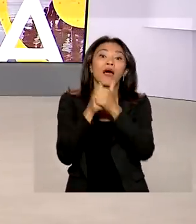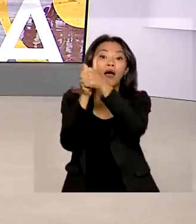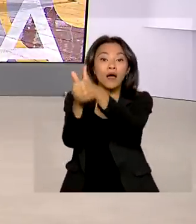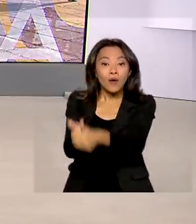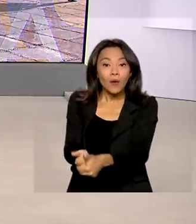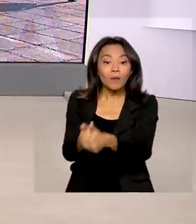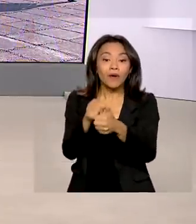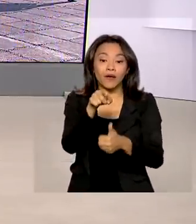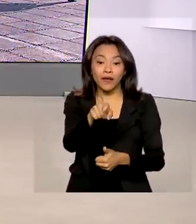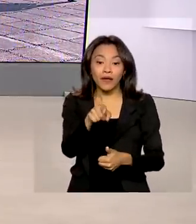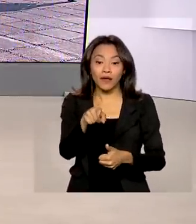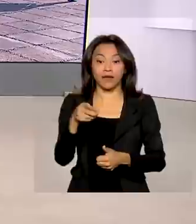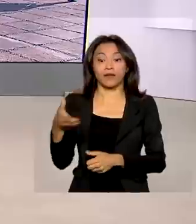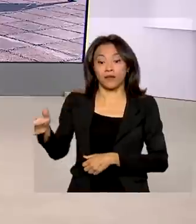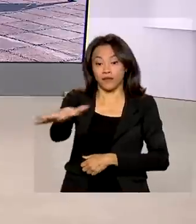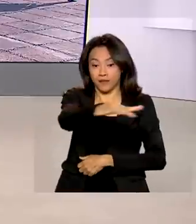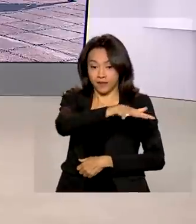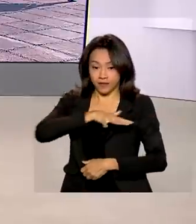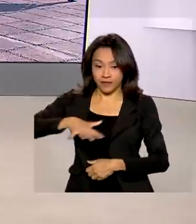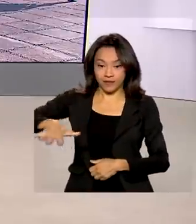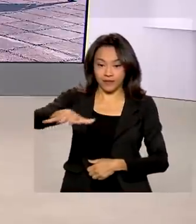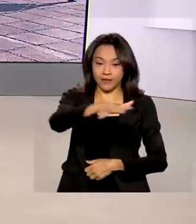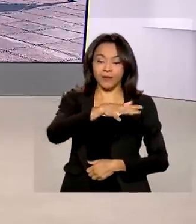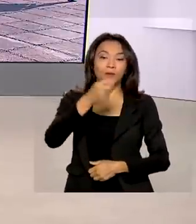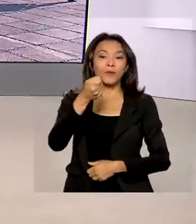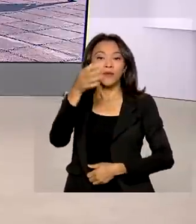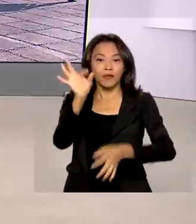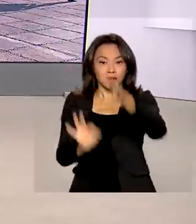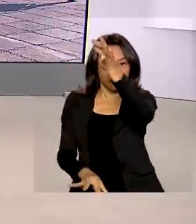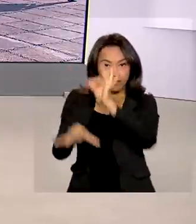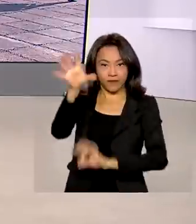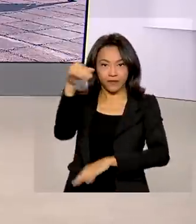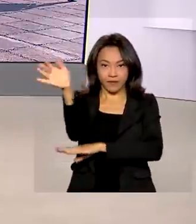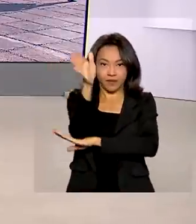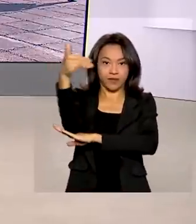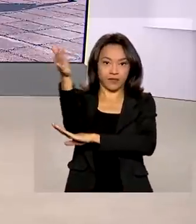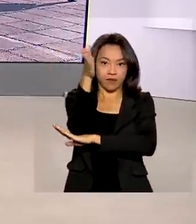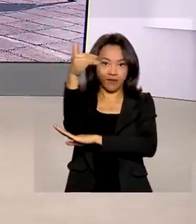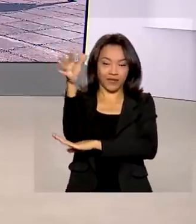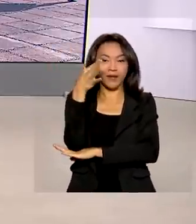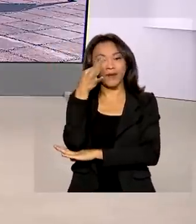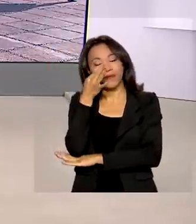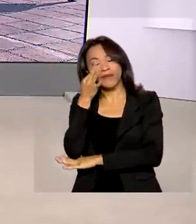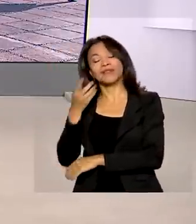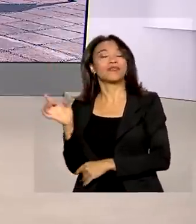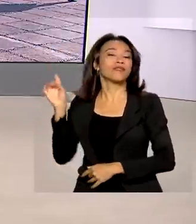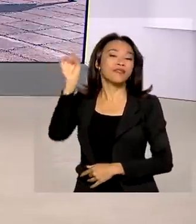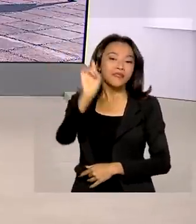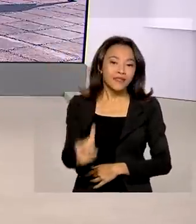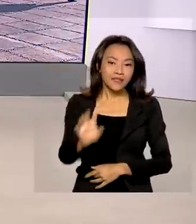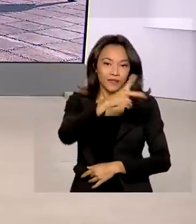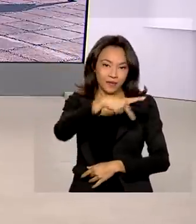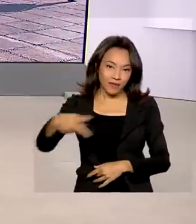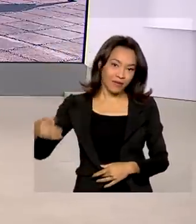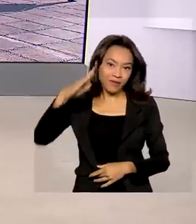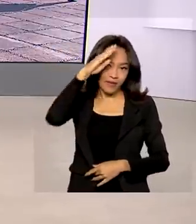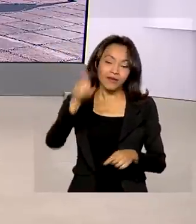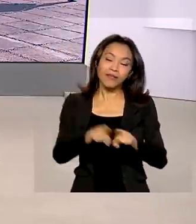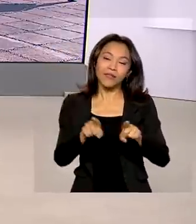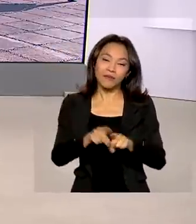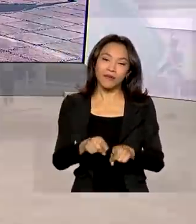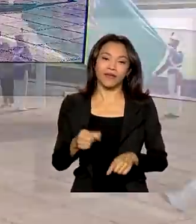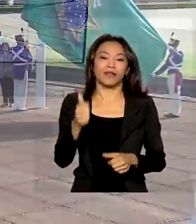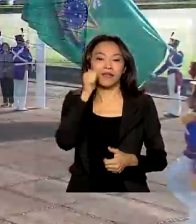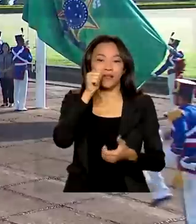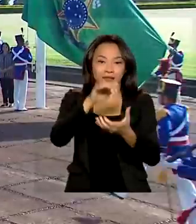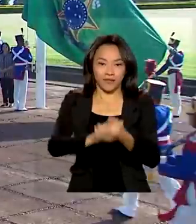ao vivo, direto do Palácio da Alvorada, o hasteamento da bandeira com a participação do presidente Jair Bolsonaro e da primeira-dama Michele Bolsonaro.